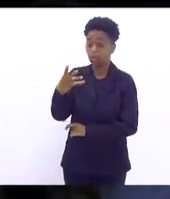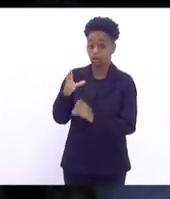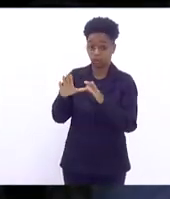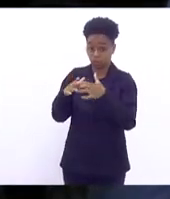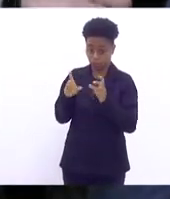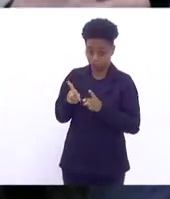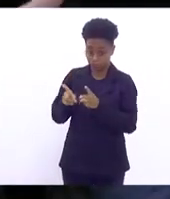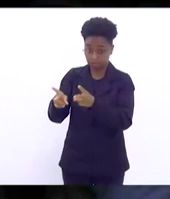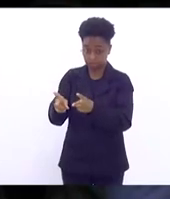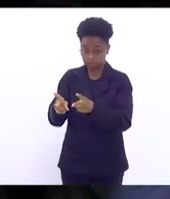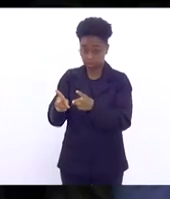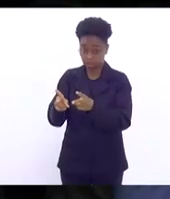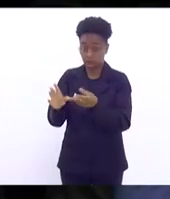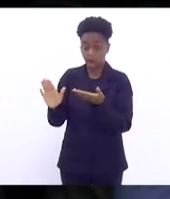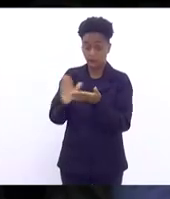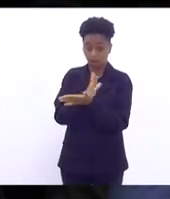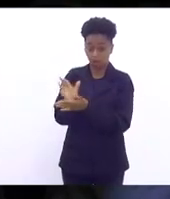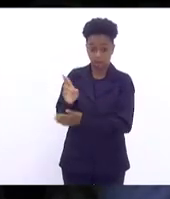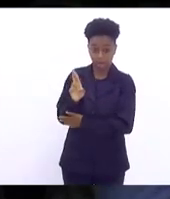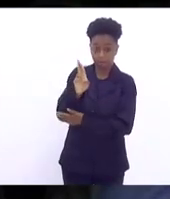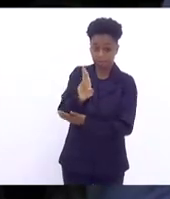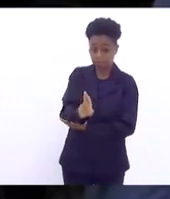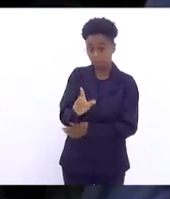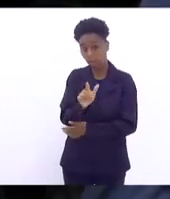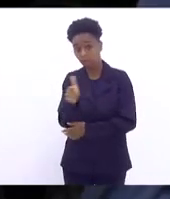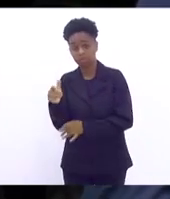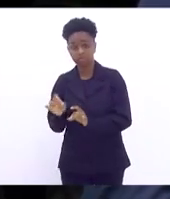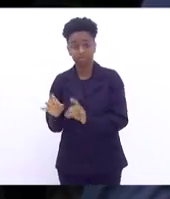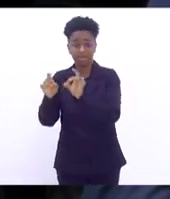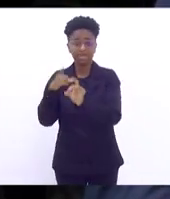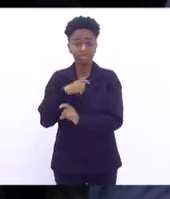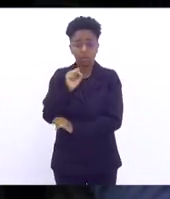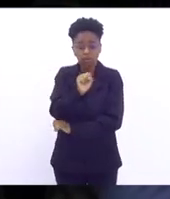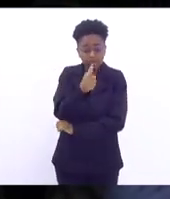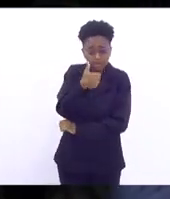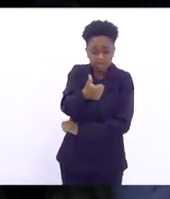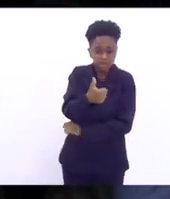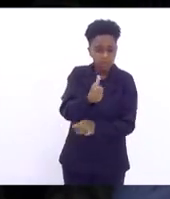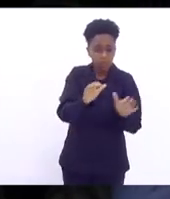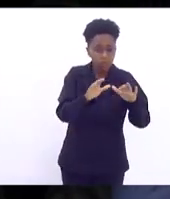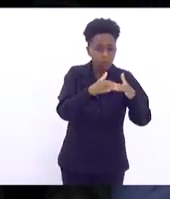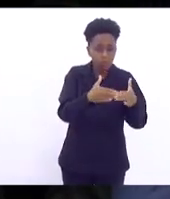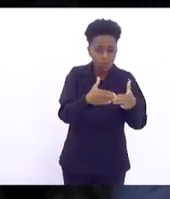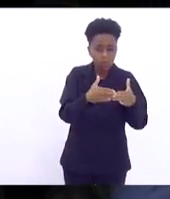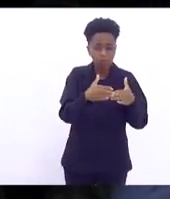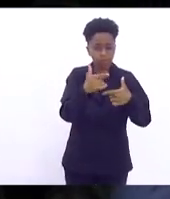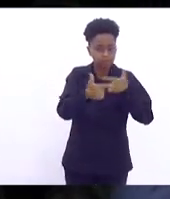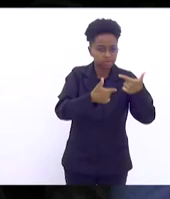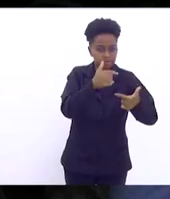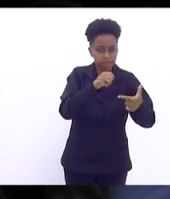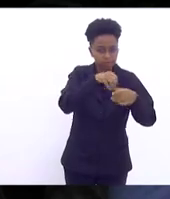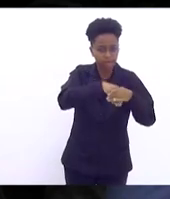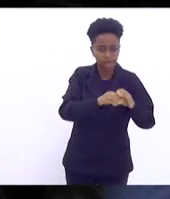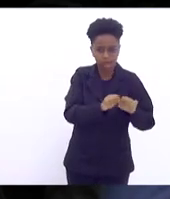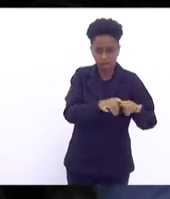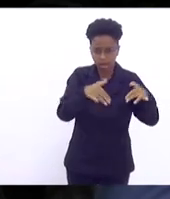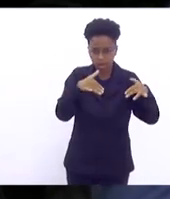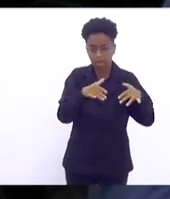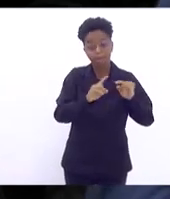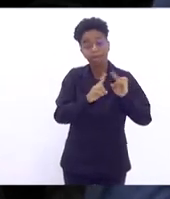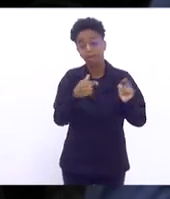algumas comissões de representação outras especiais a gente tem 81 na frente parlamentares mas eu também não posso abrir mão da